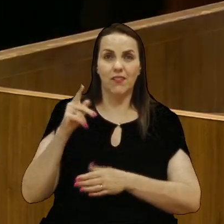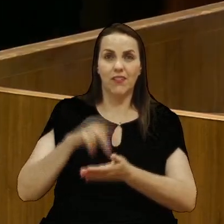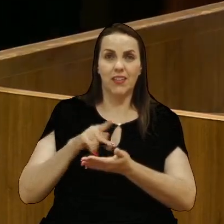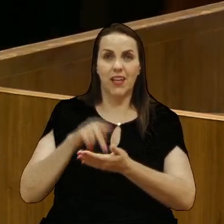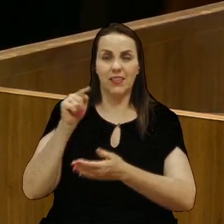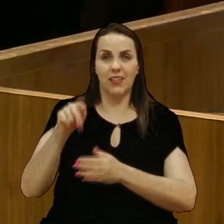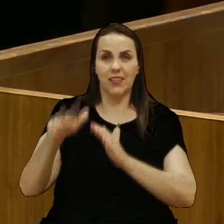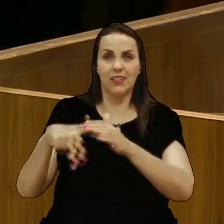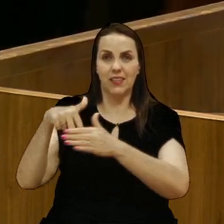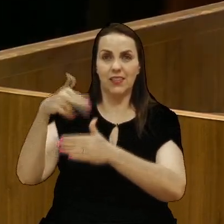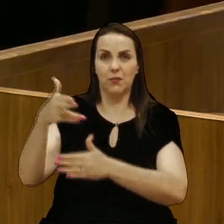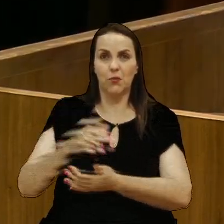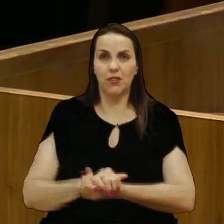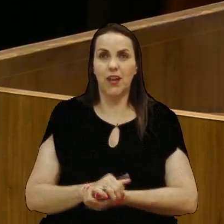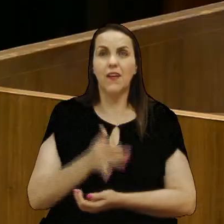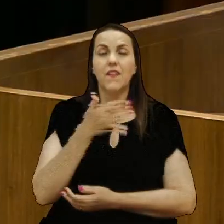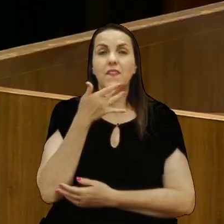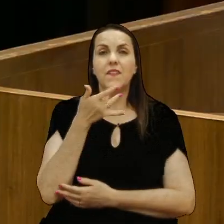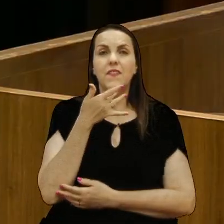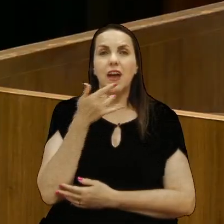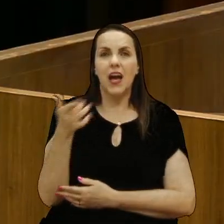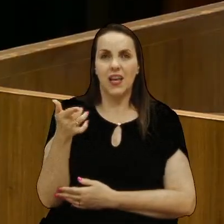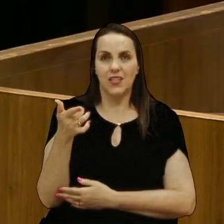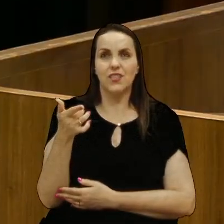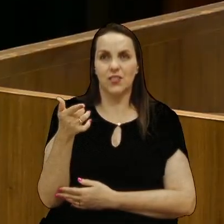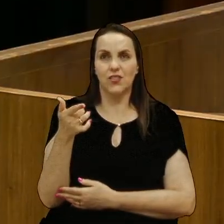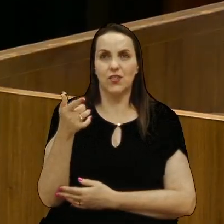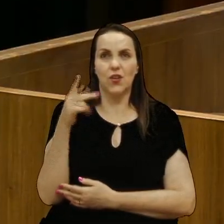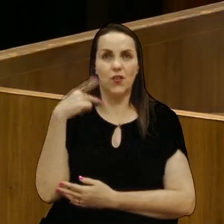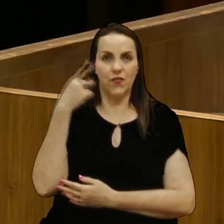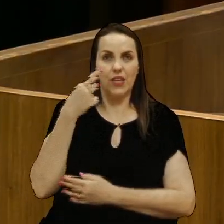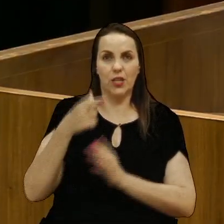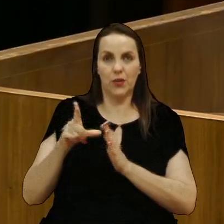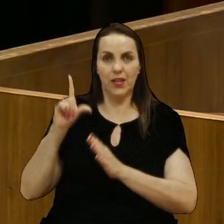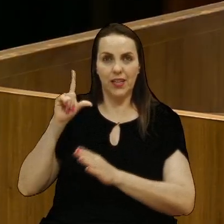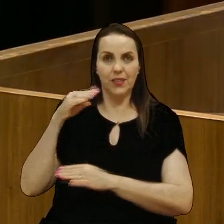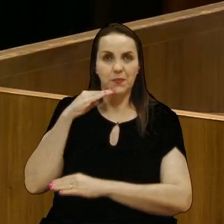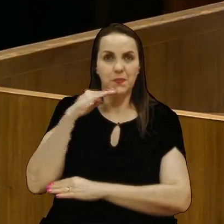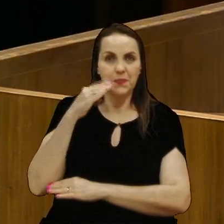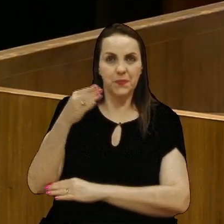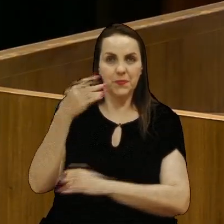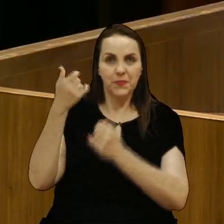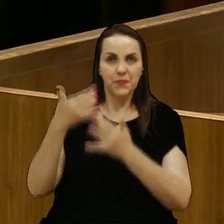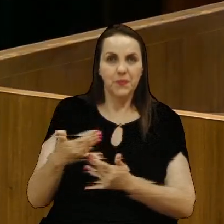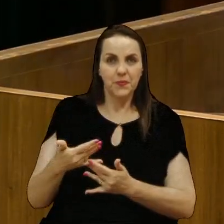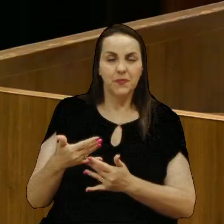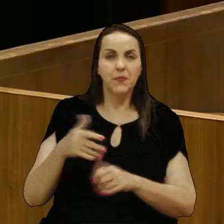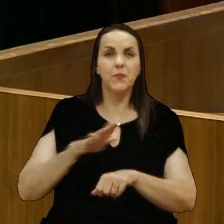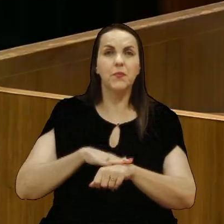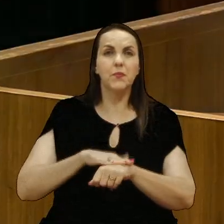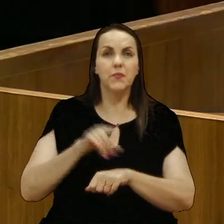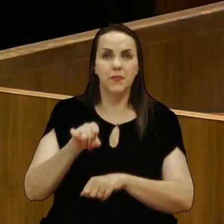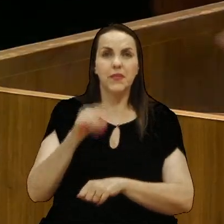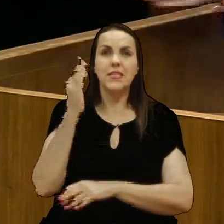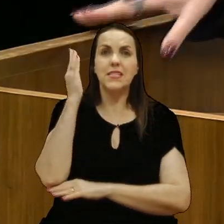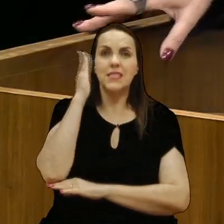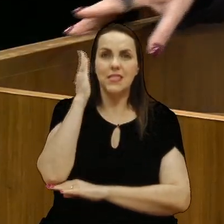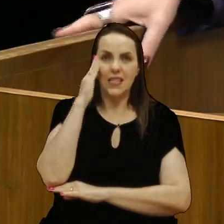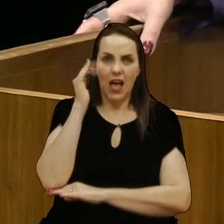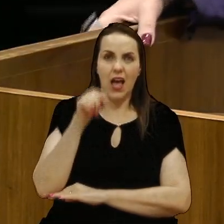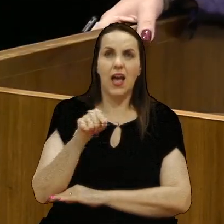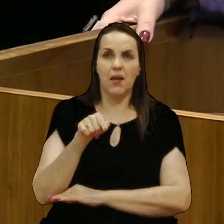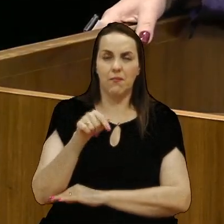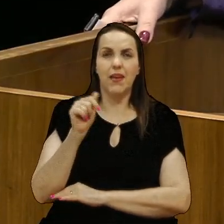é fácil essa fala do vereador que me antecedeu, quando a gente sabe, e